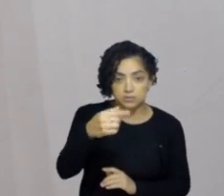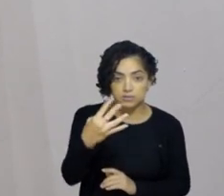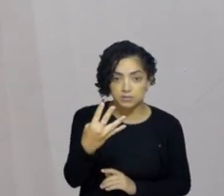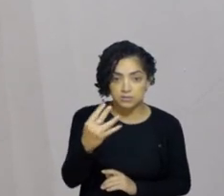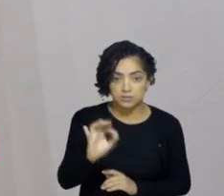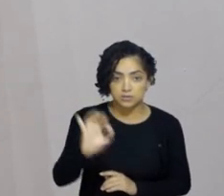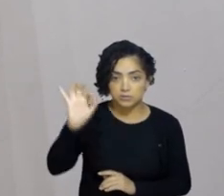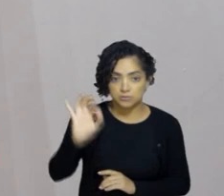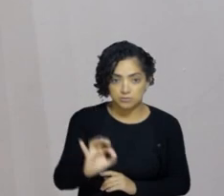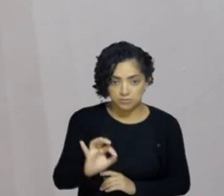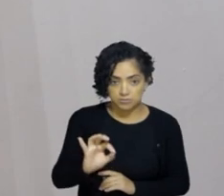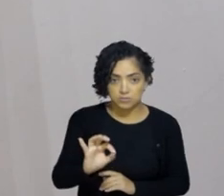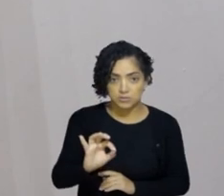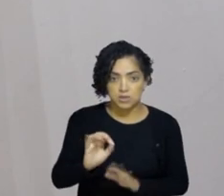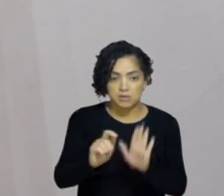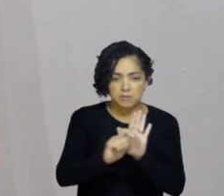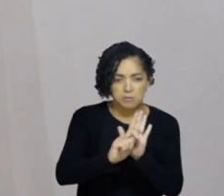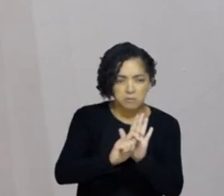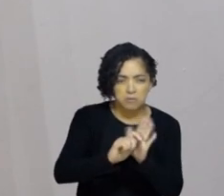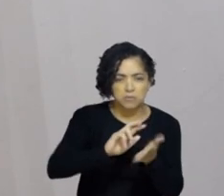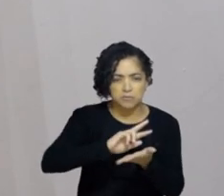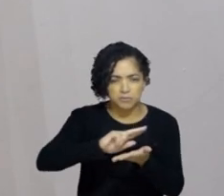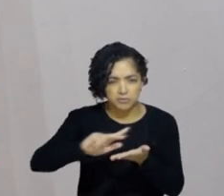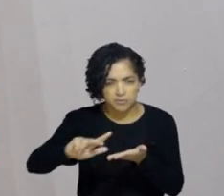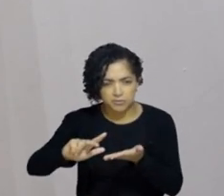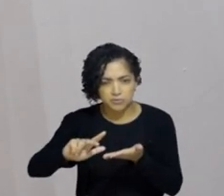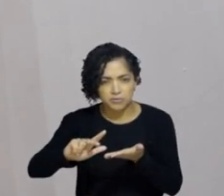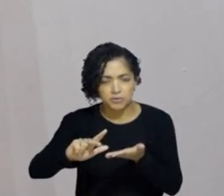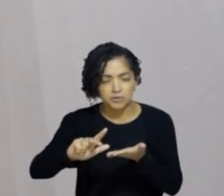174% de apreensão de cocaína,